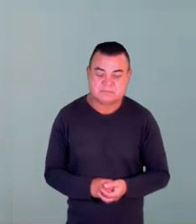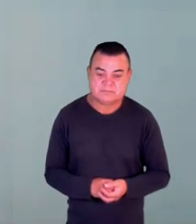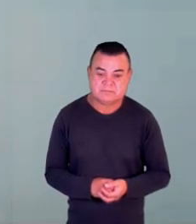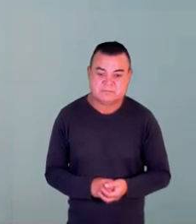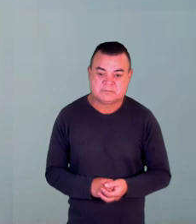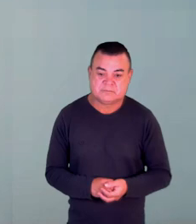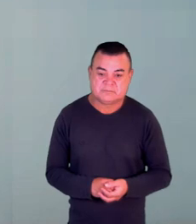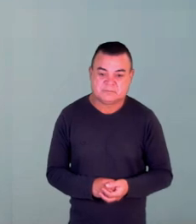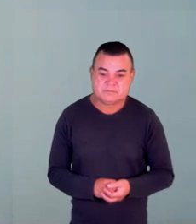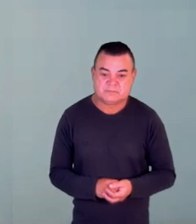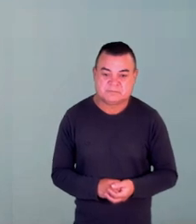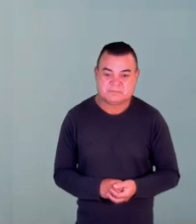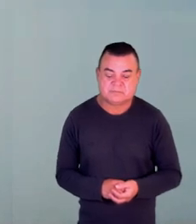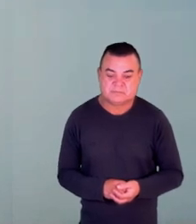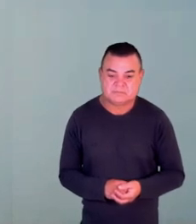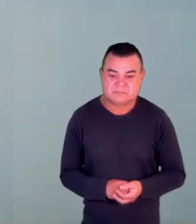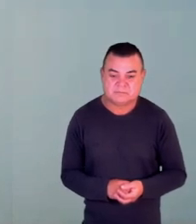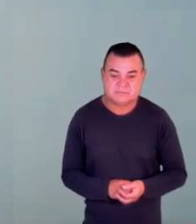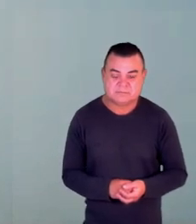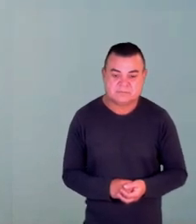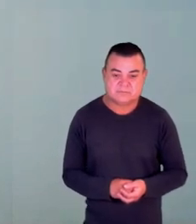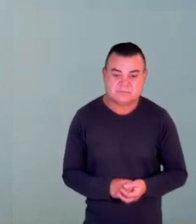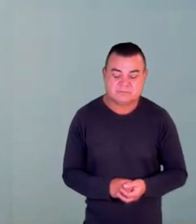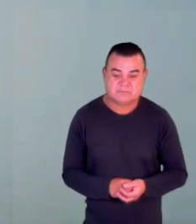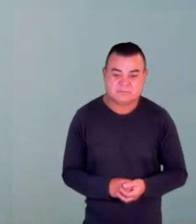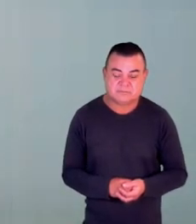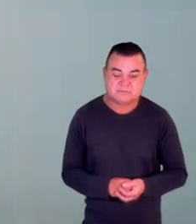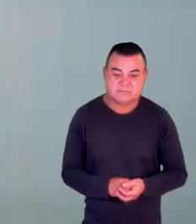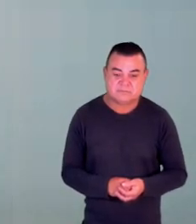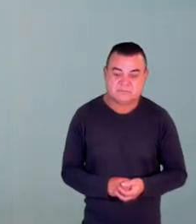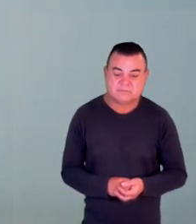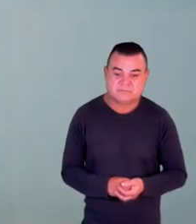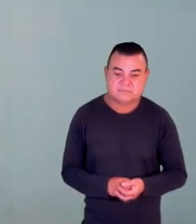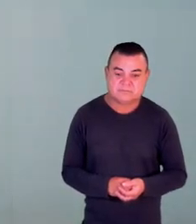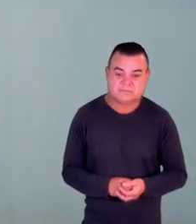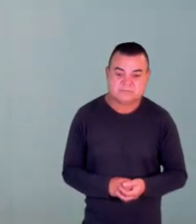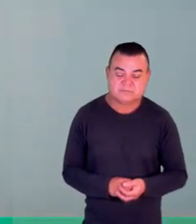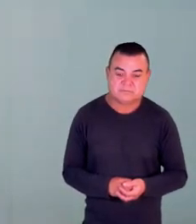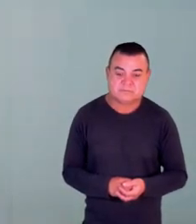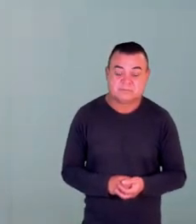ELS eles estão selecionando demora um pouquinho só para